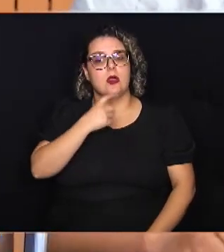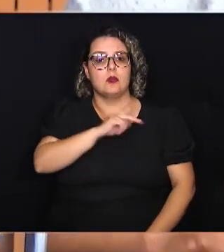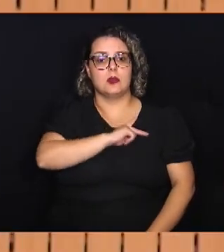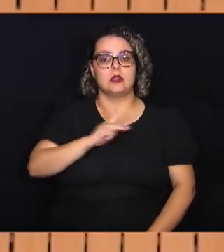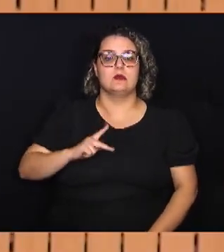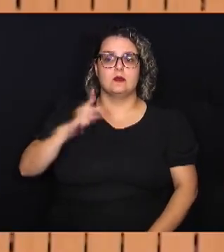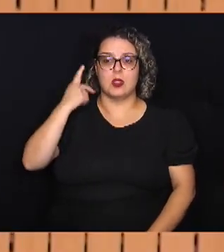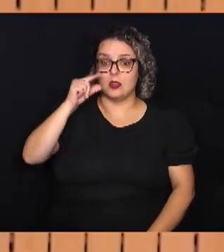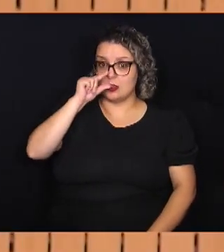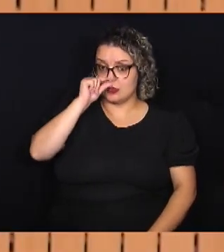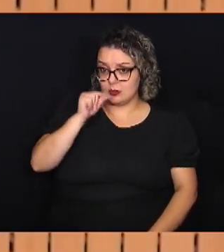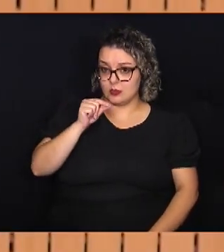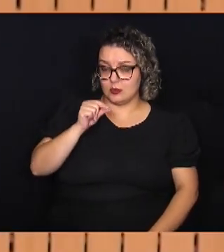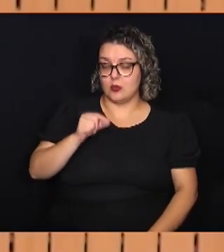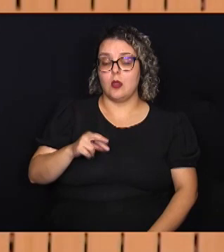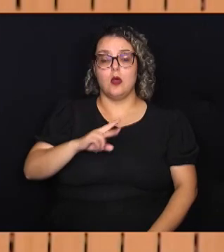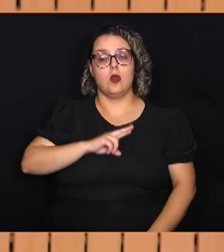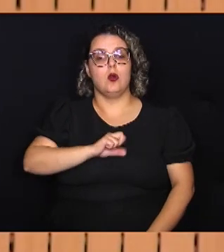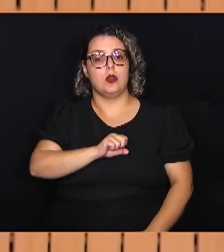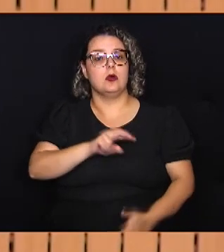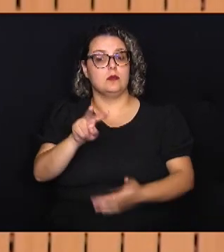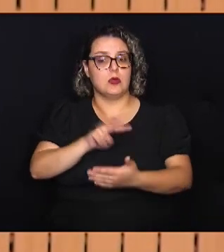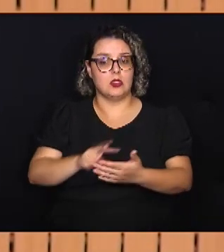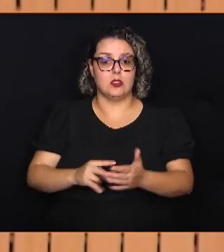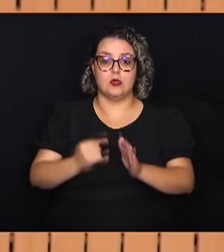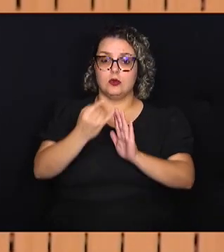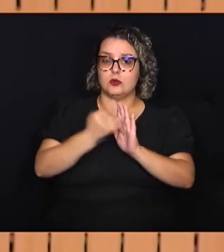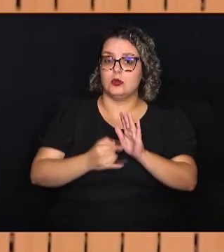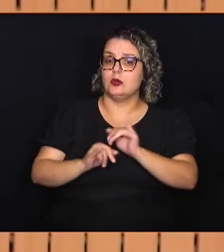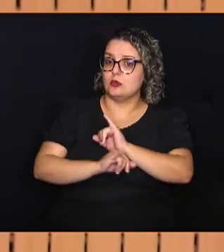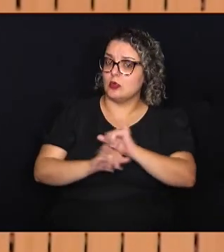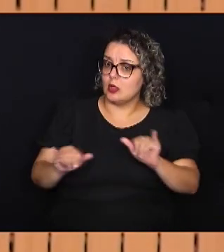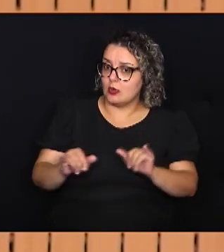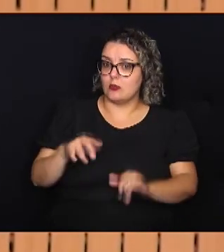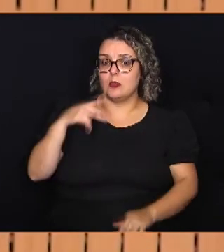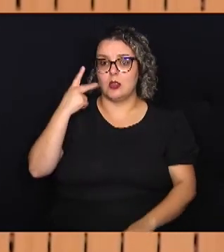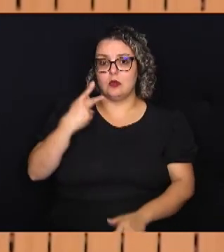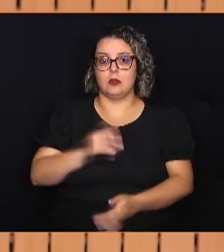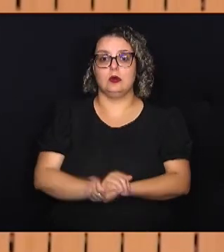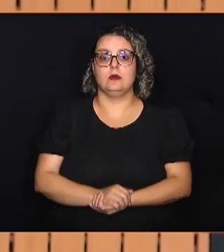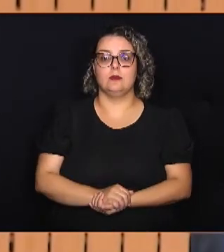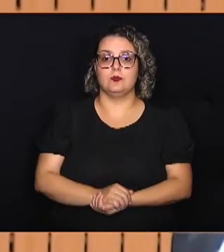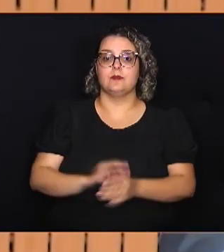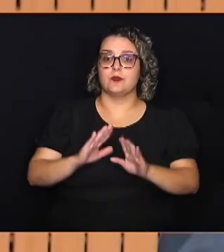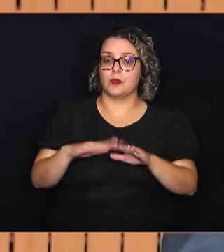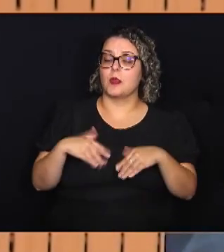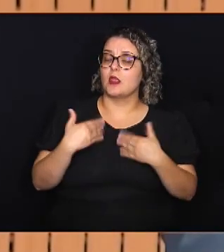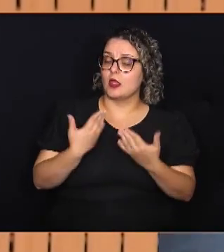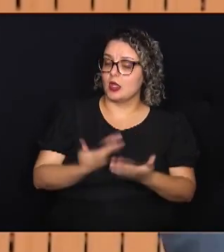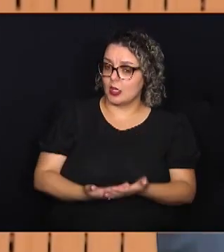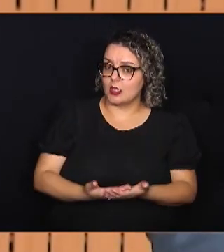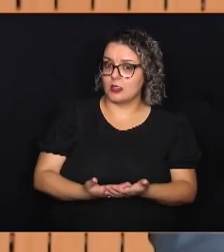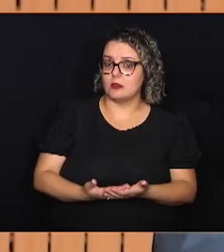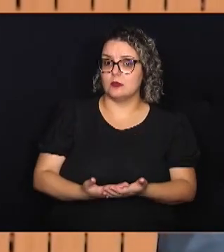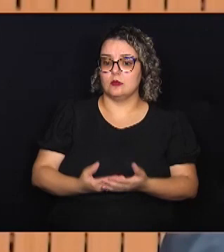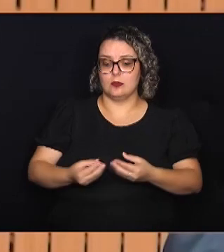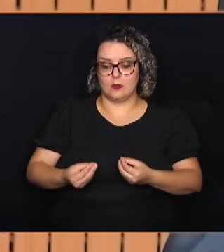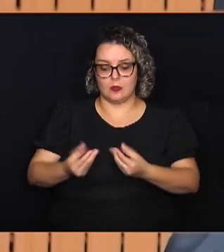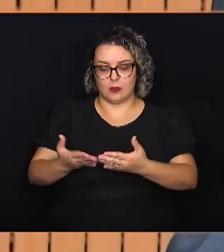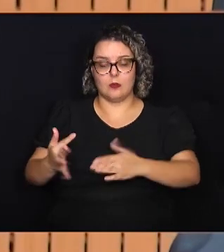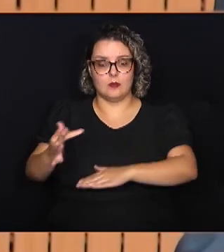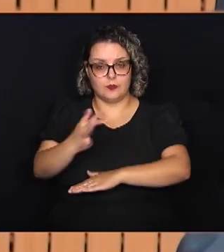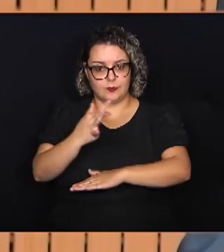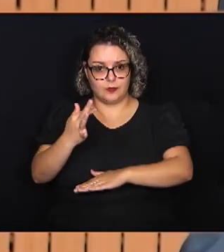Arnaldo Salvetti. Rossini leu o documento e tornou público para os vereadores. Requerer a entrega formal